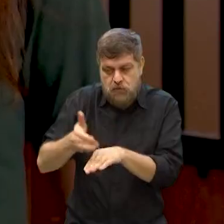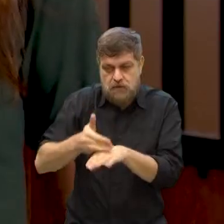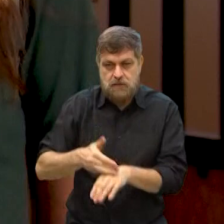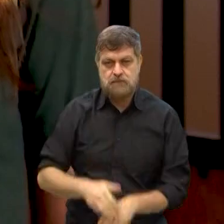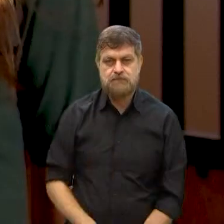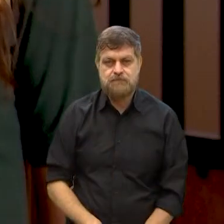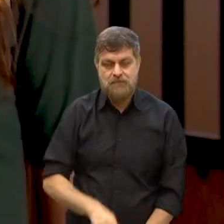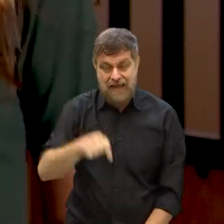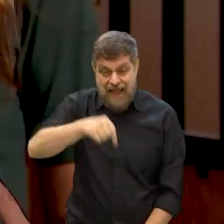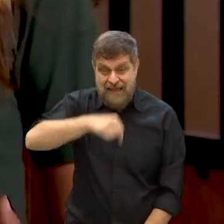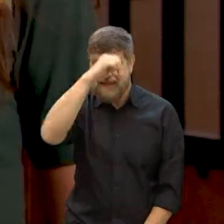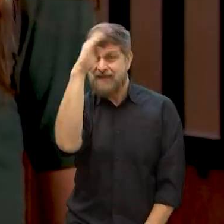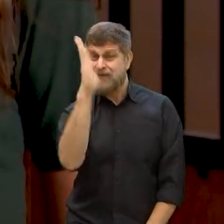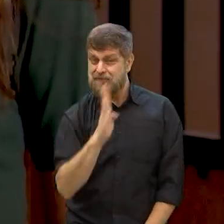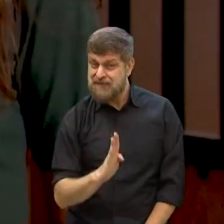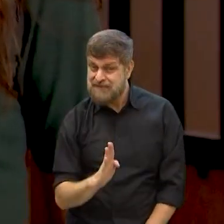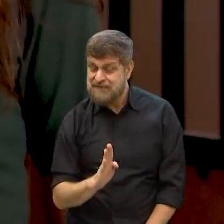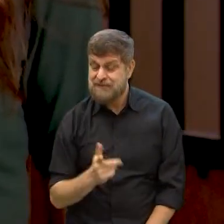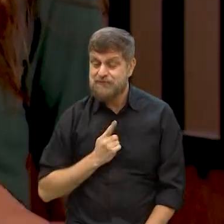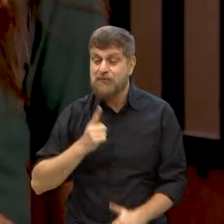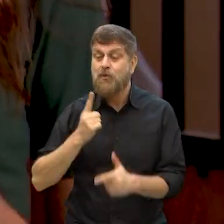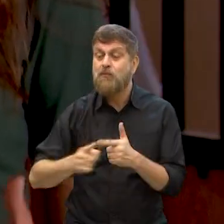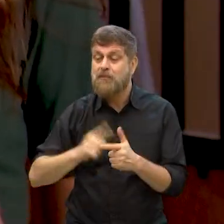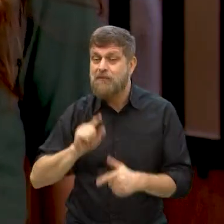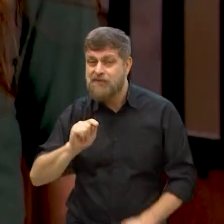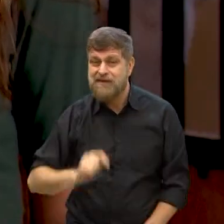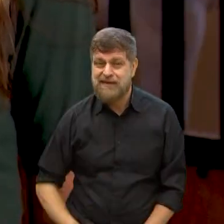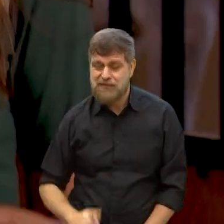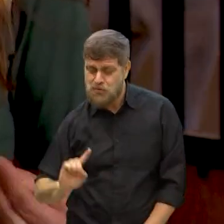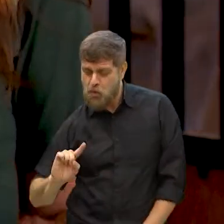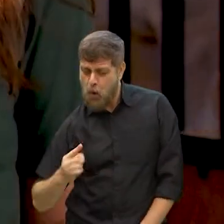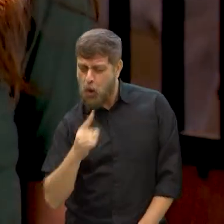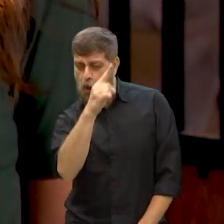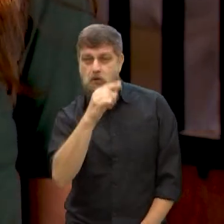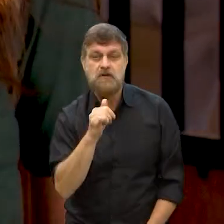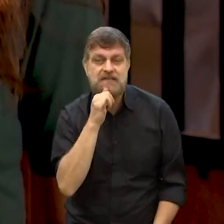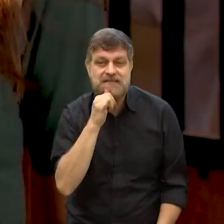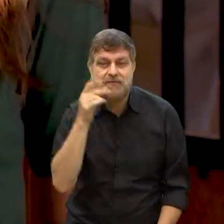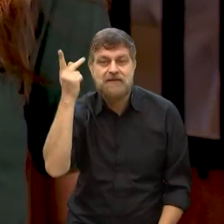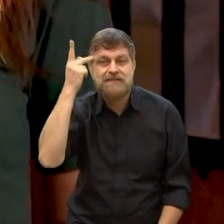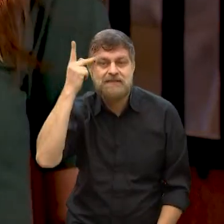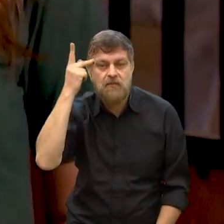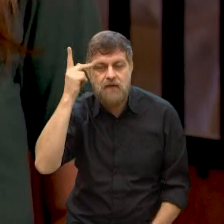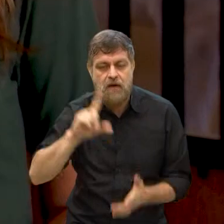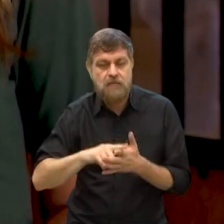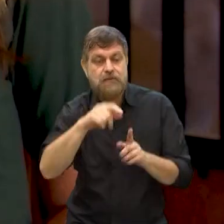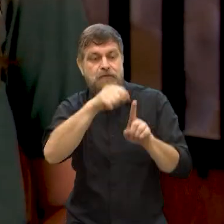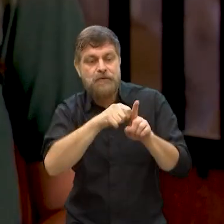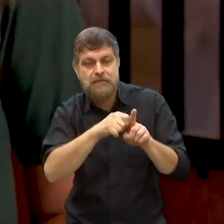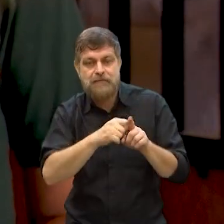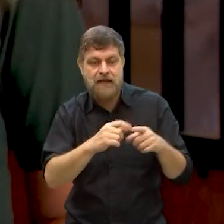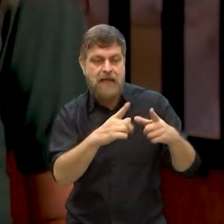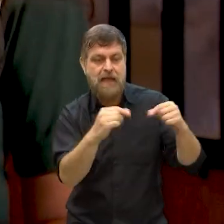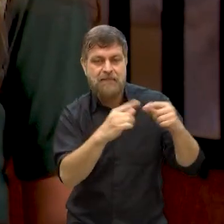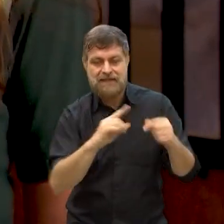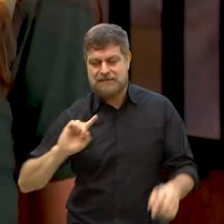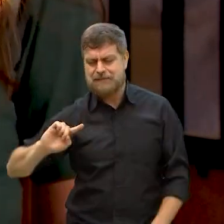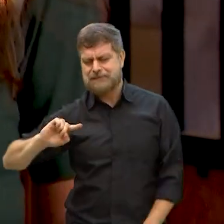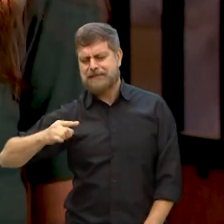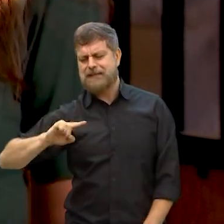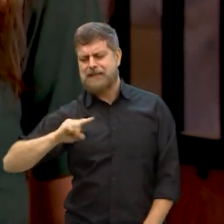delas. O Brasil tem um porém que é tudo muito longe, então a gente faz uma prova em São Paulo, mês que vem é em Brasília, já